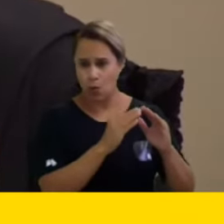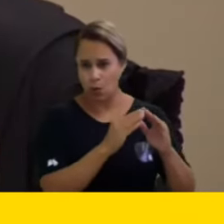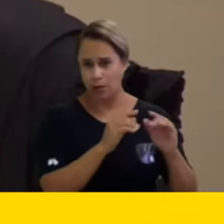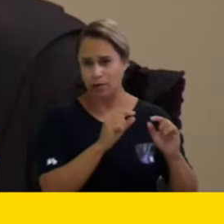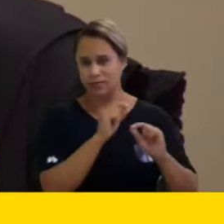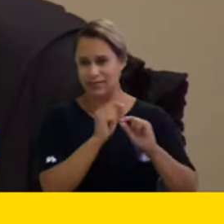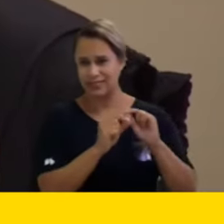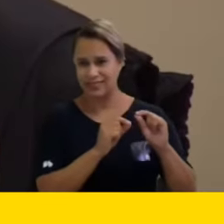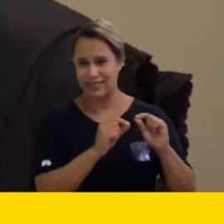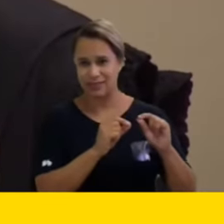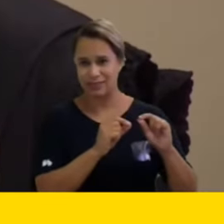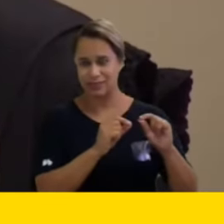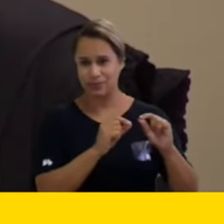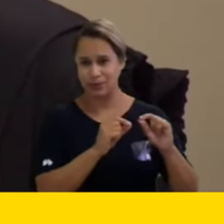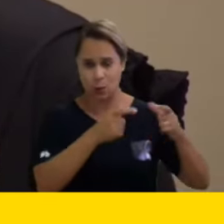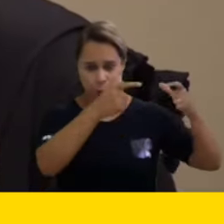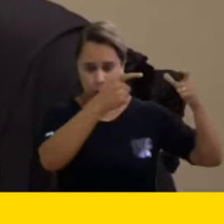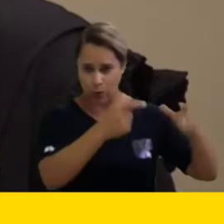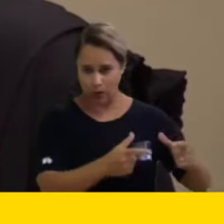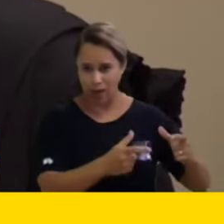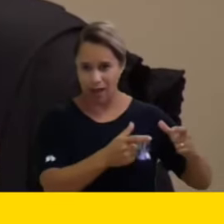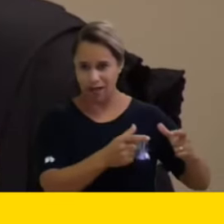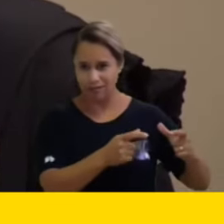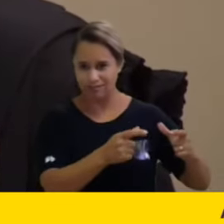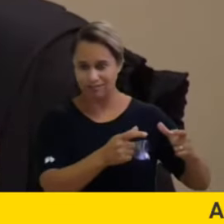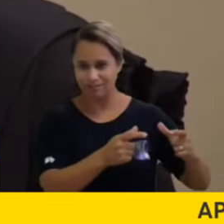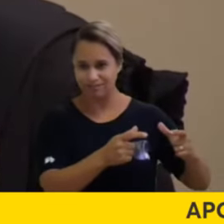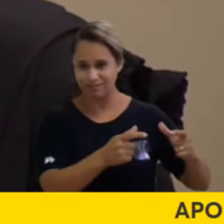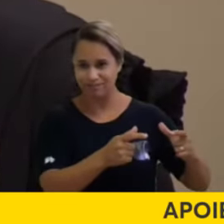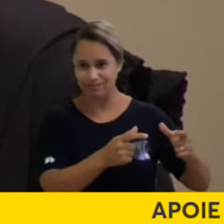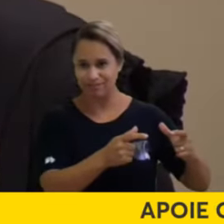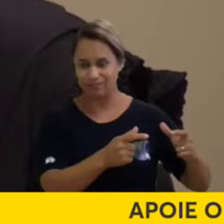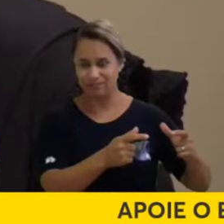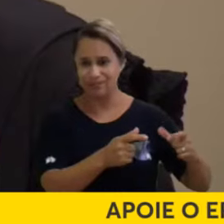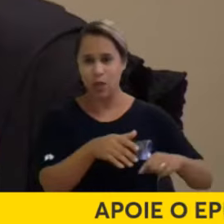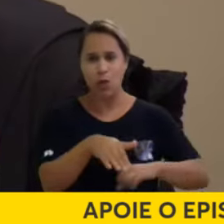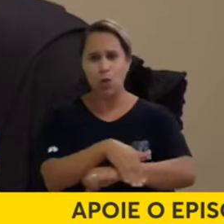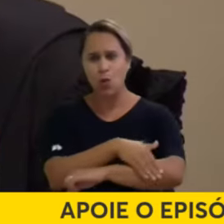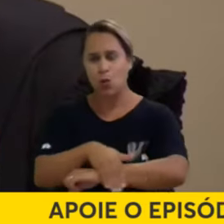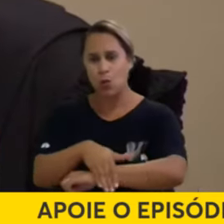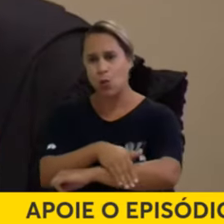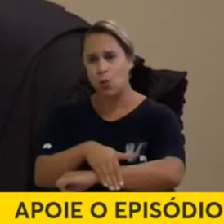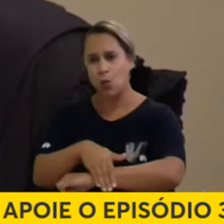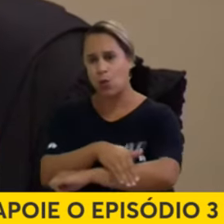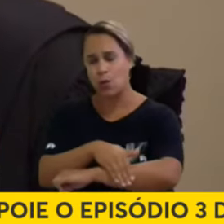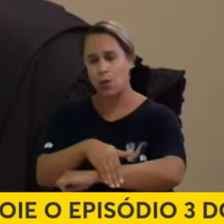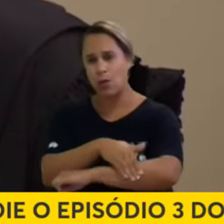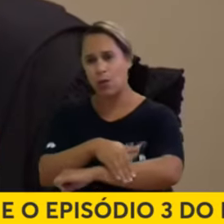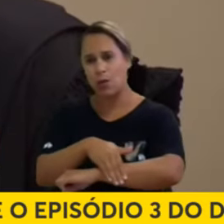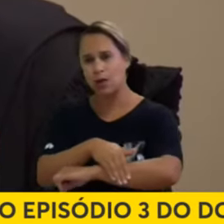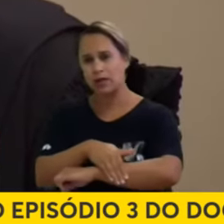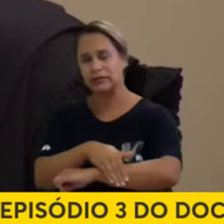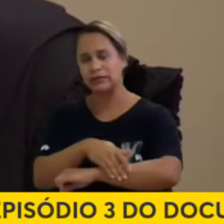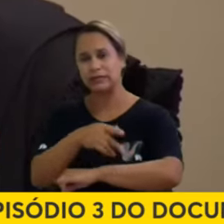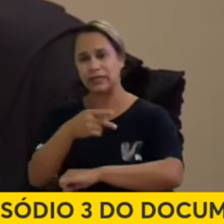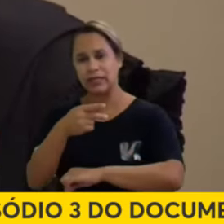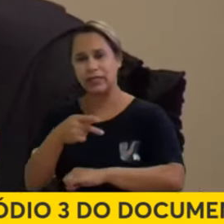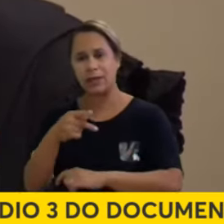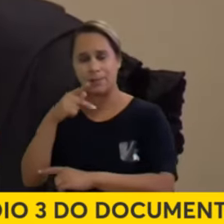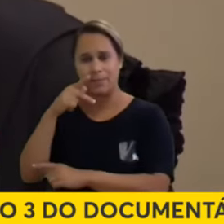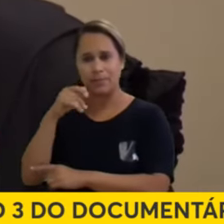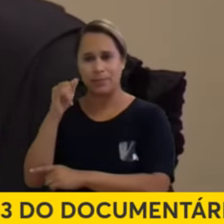campanha de Sérgio moro estava sediado na Avenida das Nações Unidas 11857 Pinheiros São